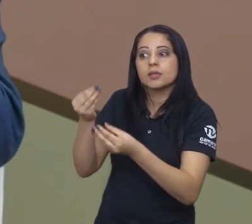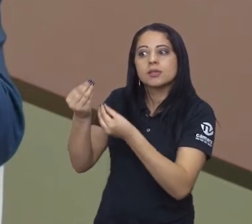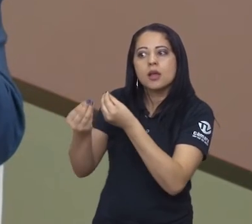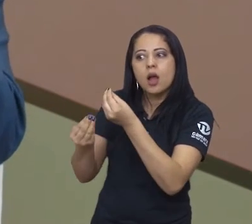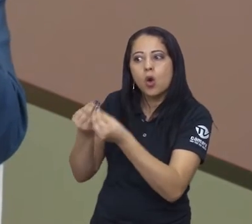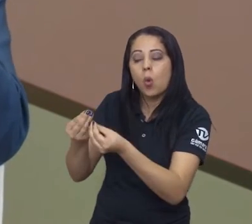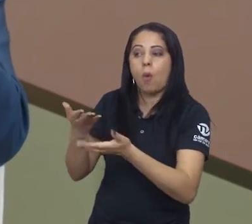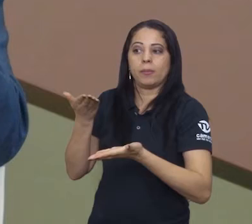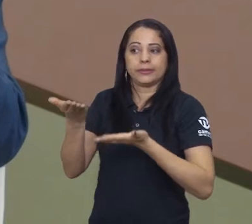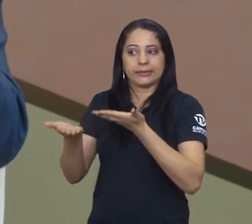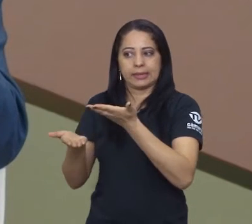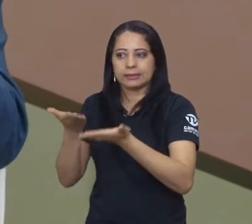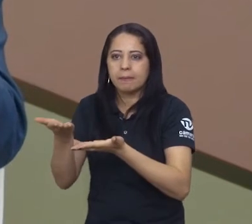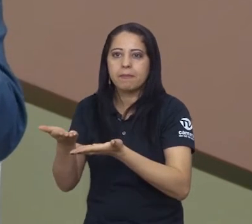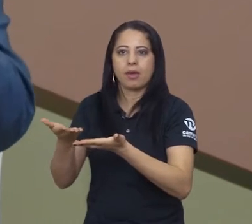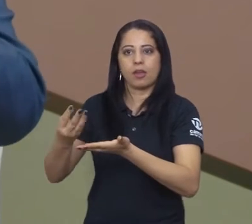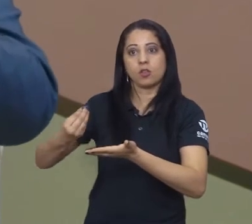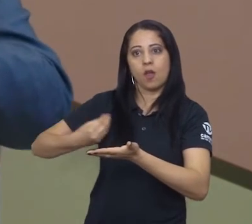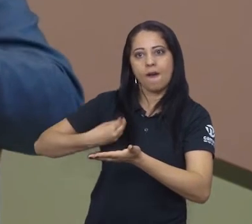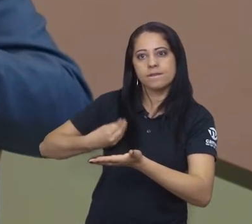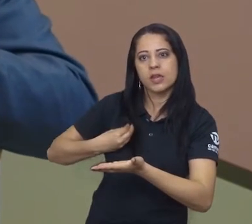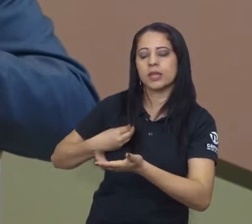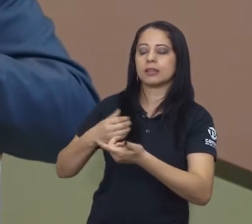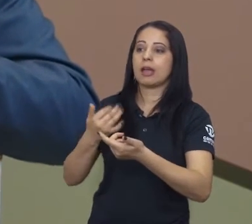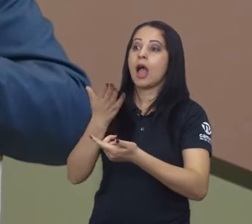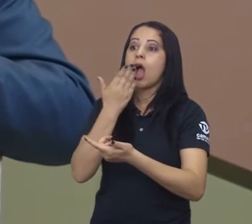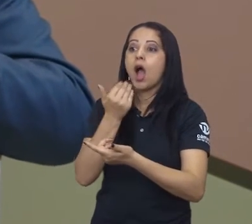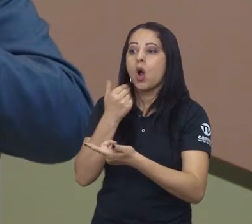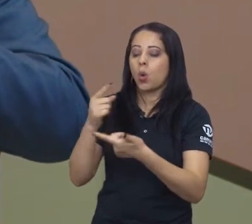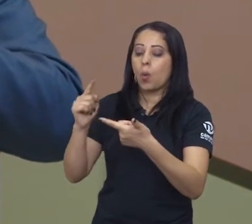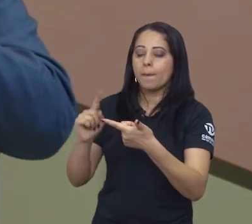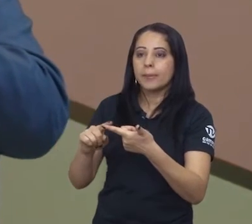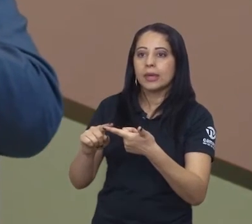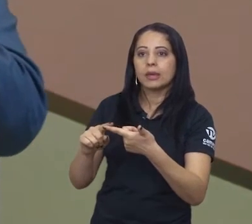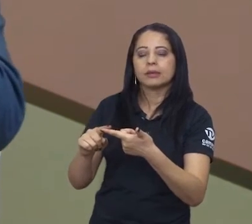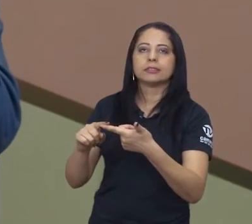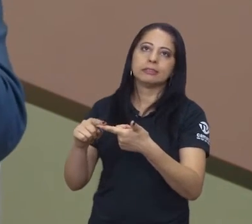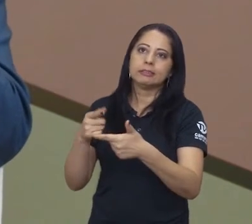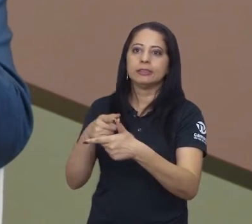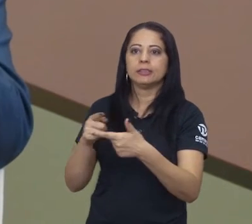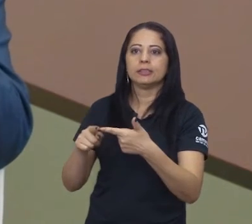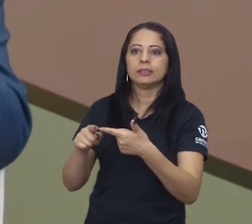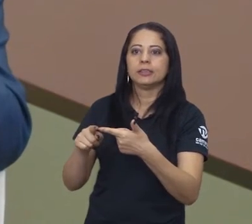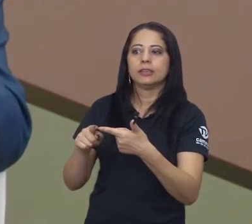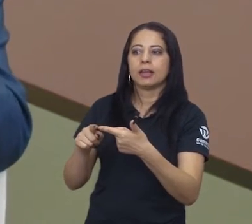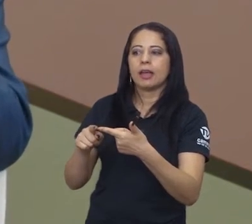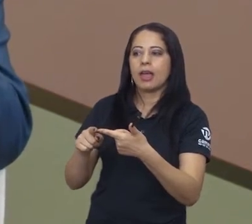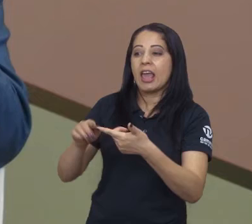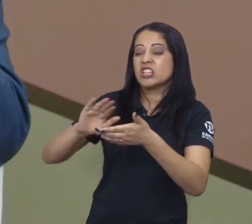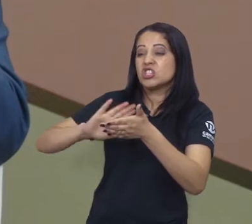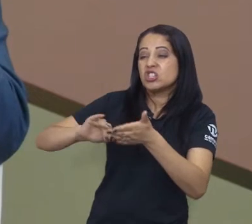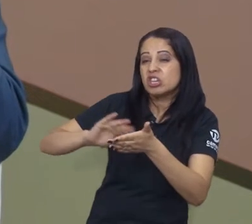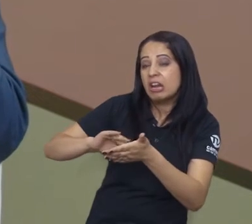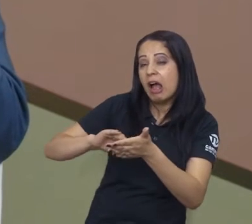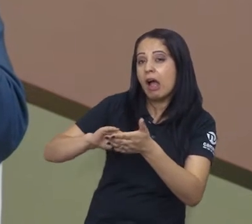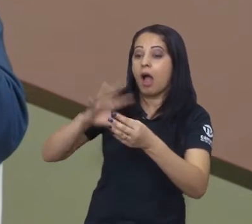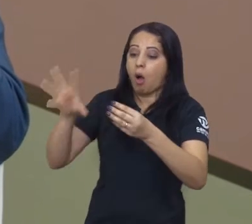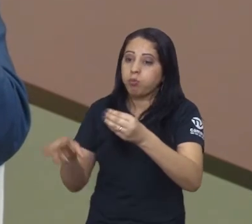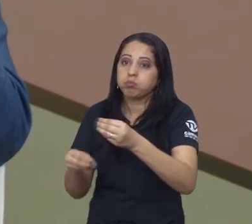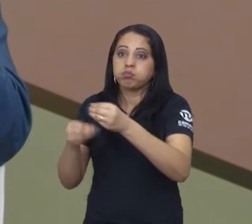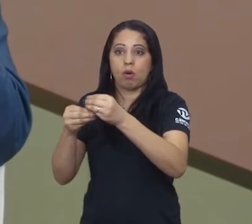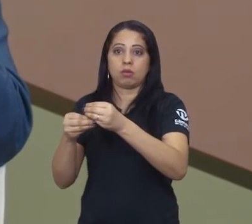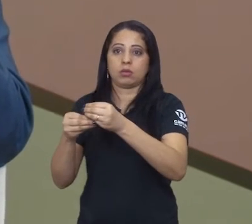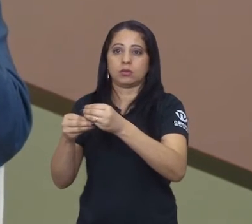funciona de como o organismo quais os alimentos que para ele são mais compatíveis o que que precisa ser removido como